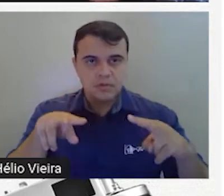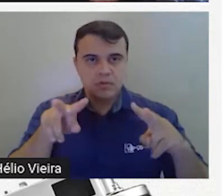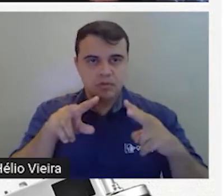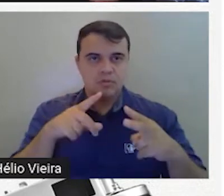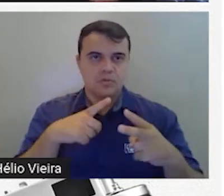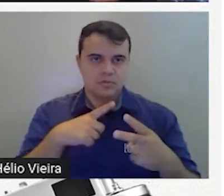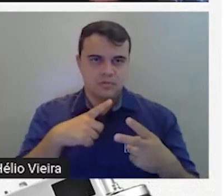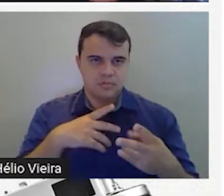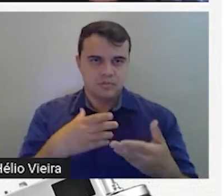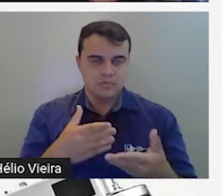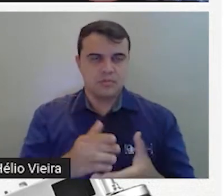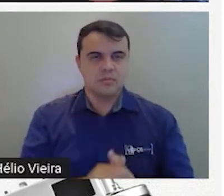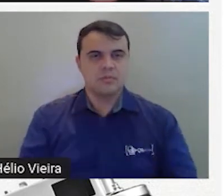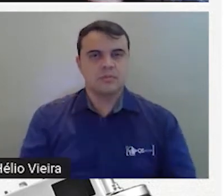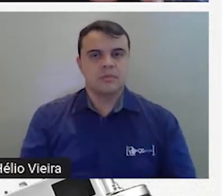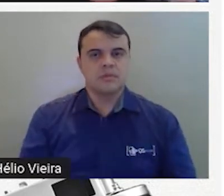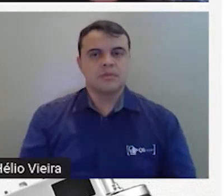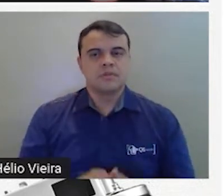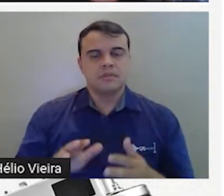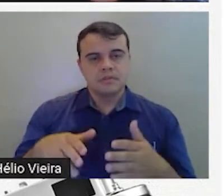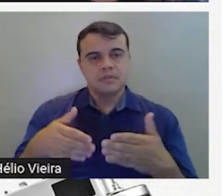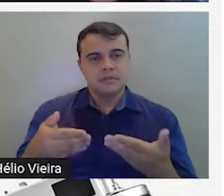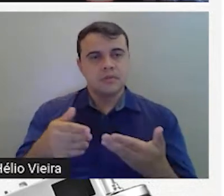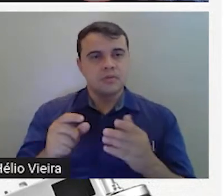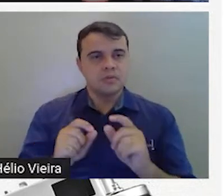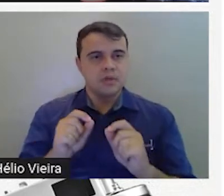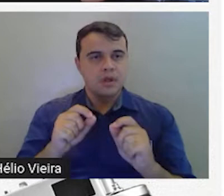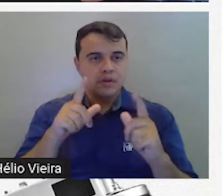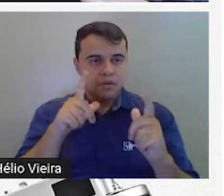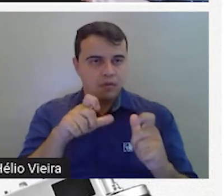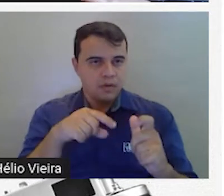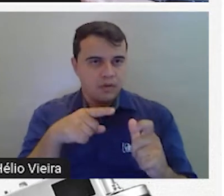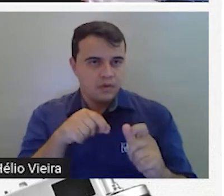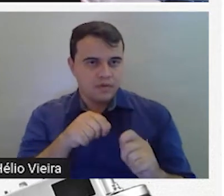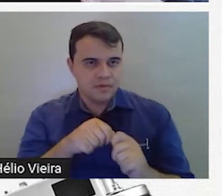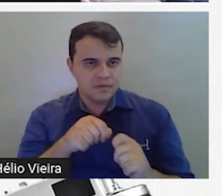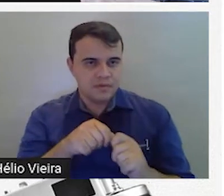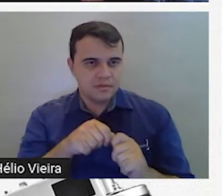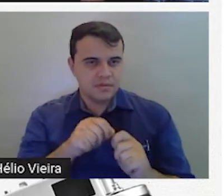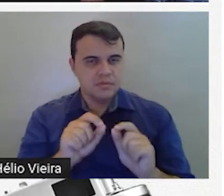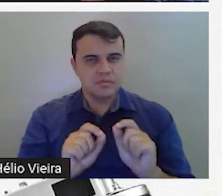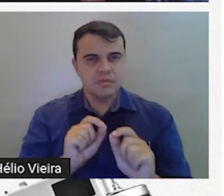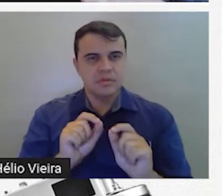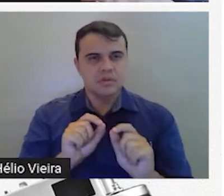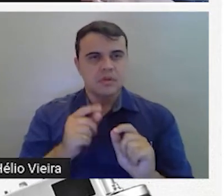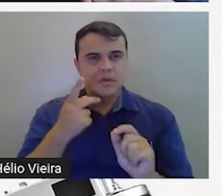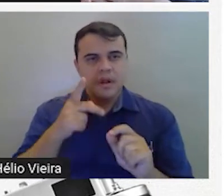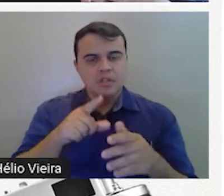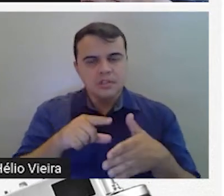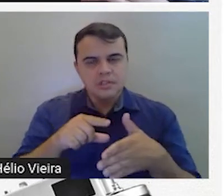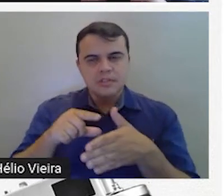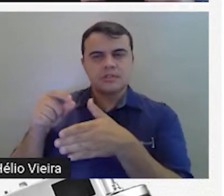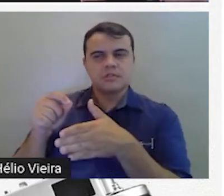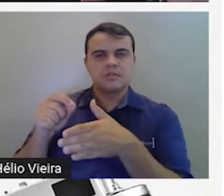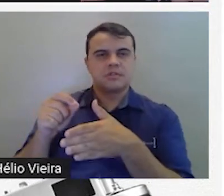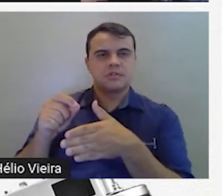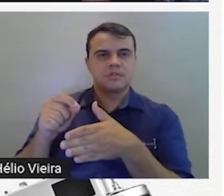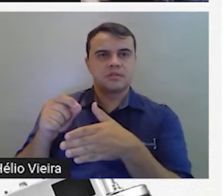visual. Então, a fotografia a gente vai fazer um destaque,